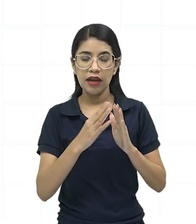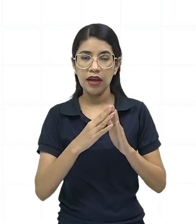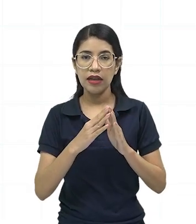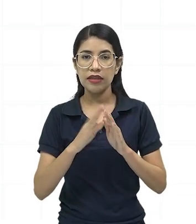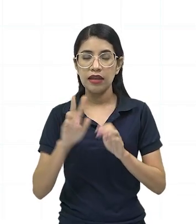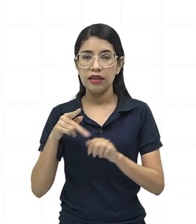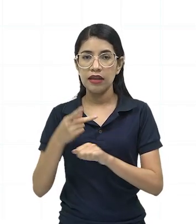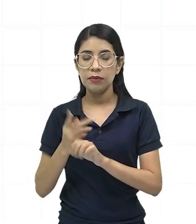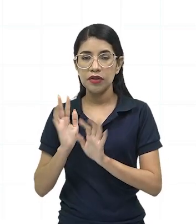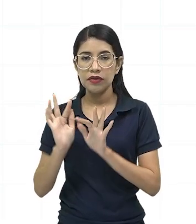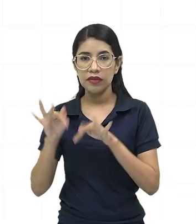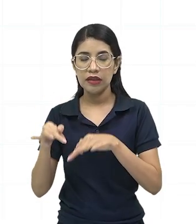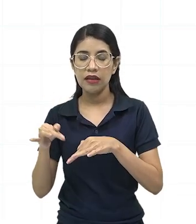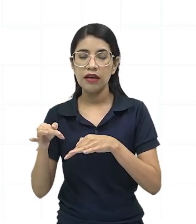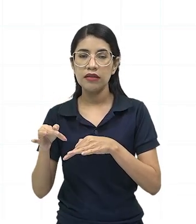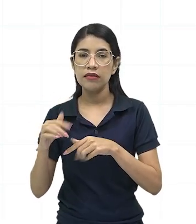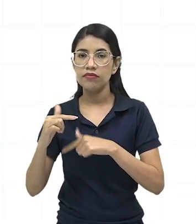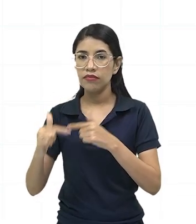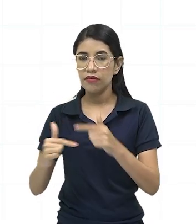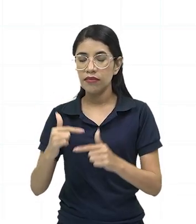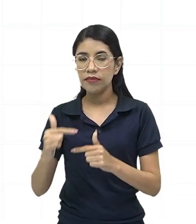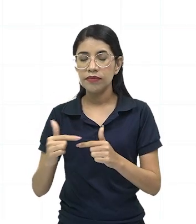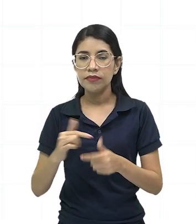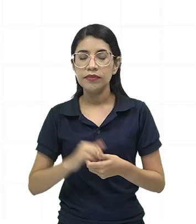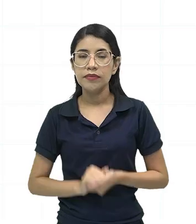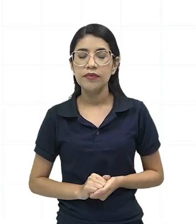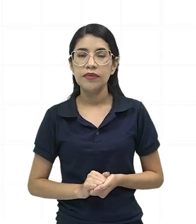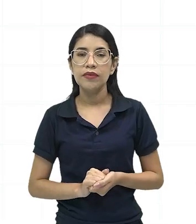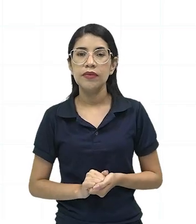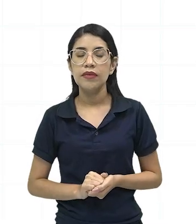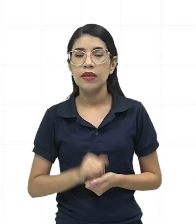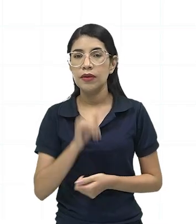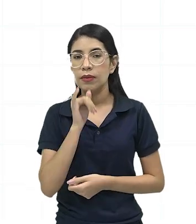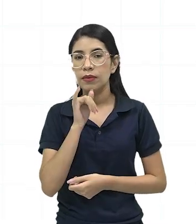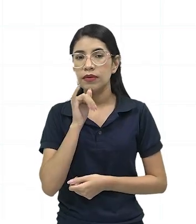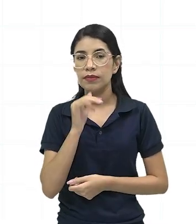trabalho. Terminar ali o nosso verbo. Lá no exemplo 2,